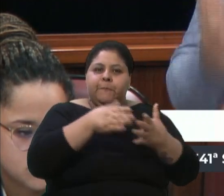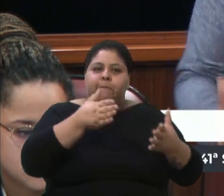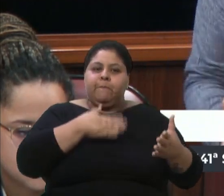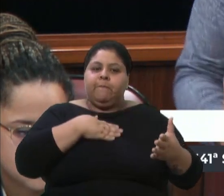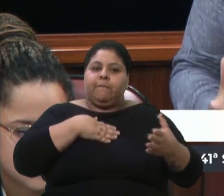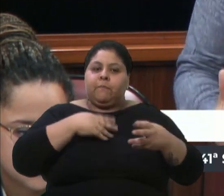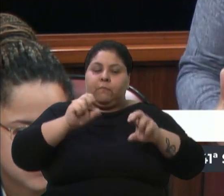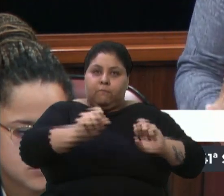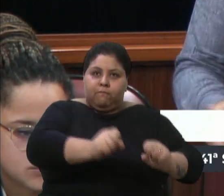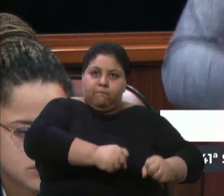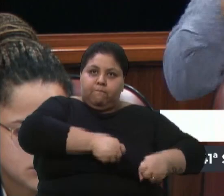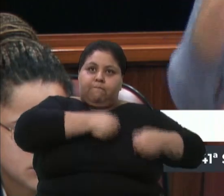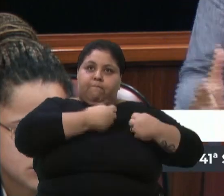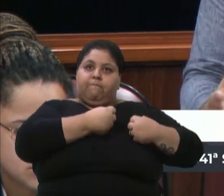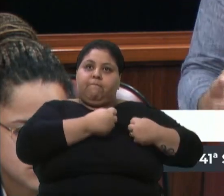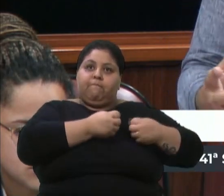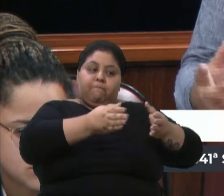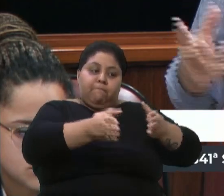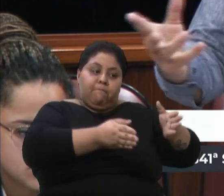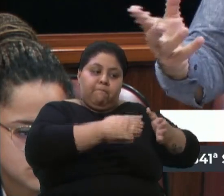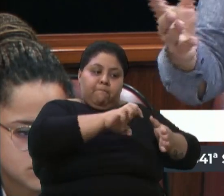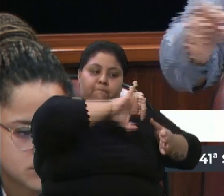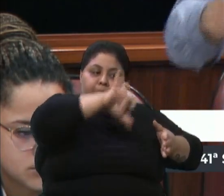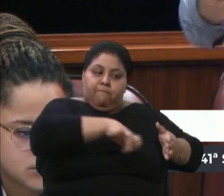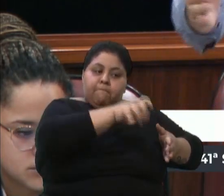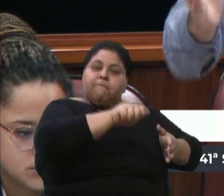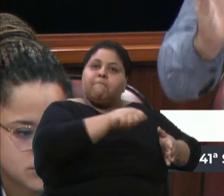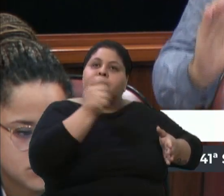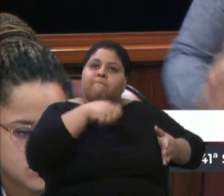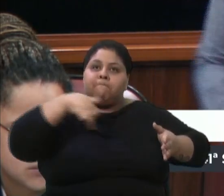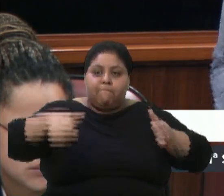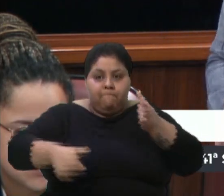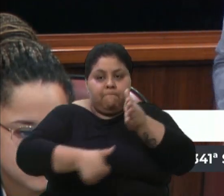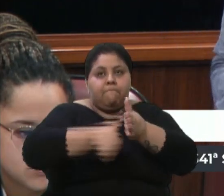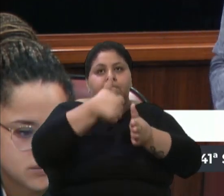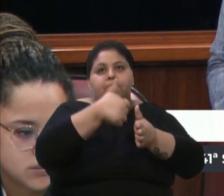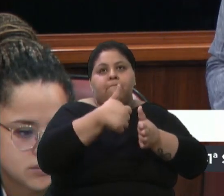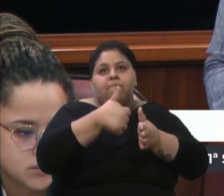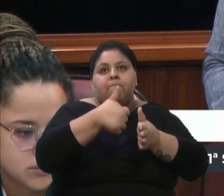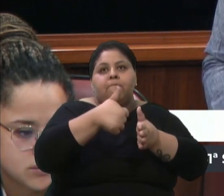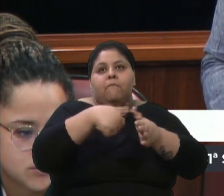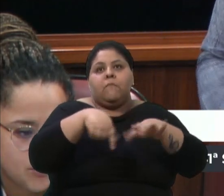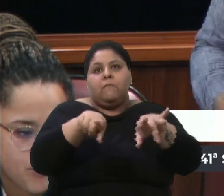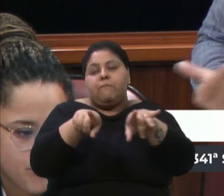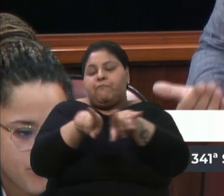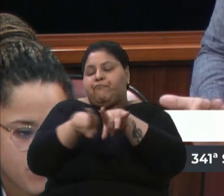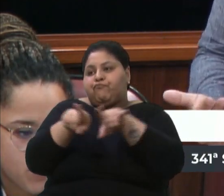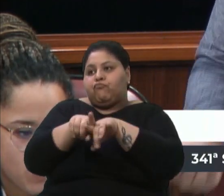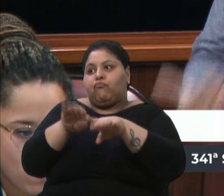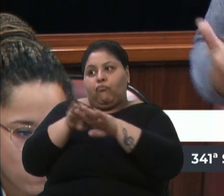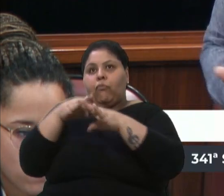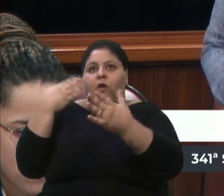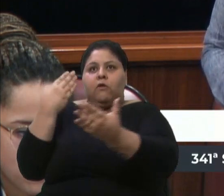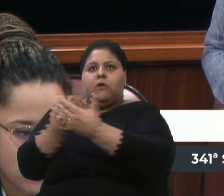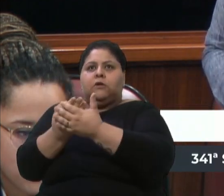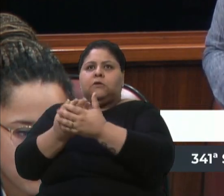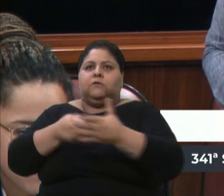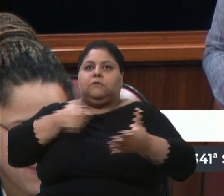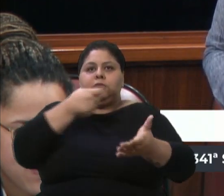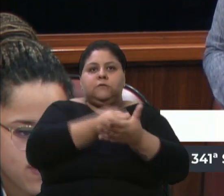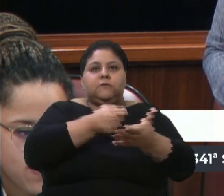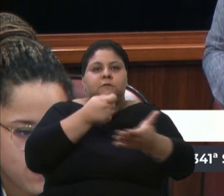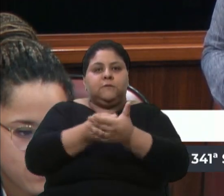precisa se adaptar, tem que melhorar. E aí a gente falava que, porque tem escola com evasão. Mas é lógico, já tem evasão no